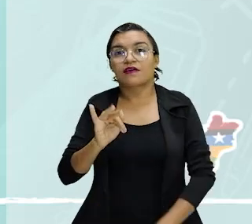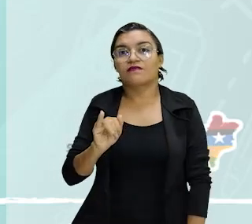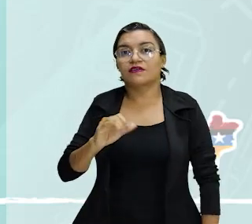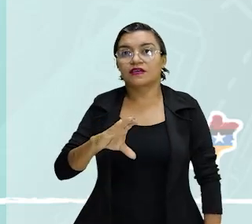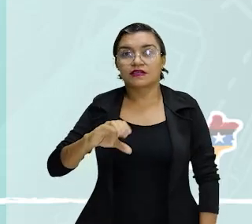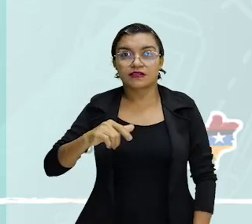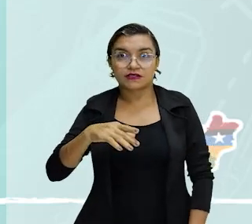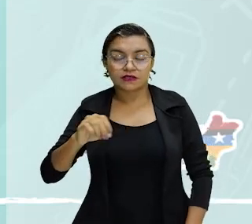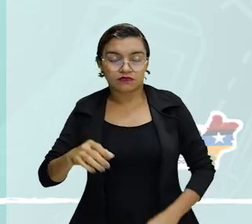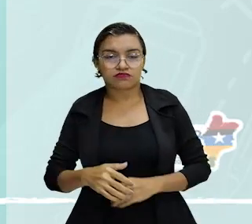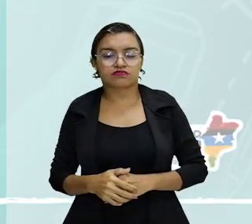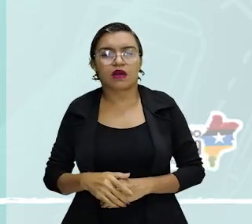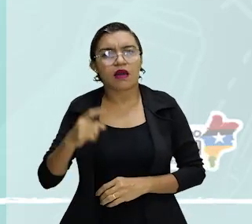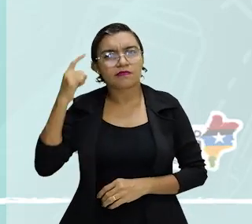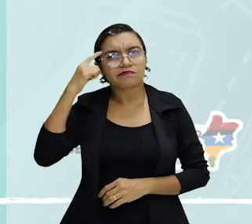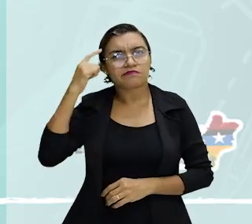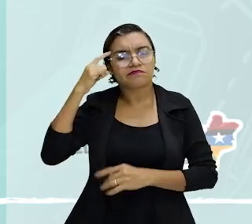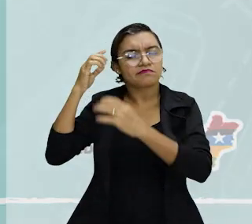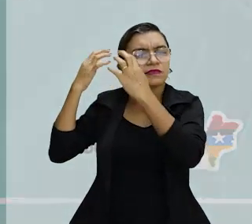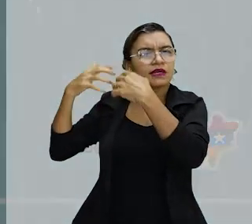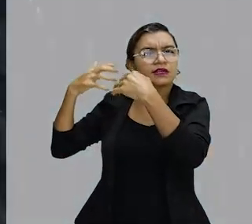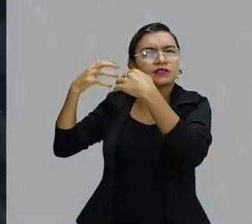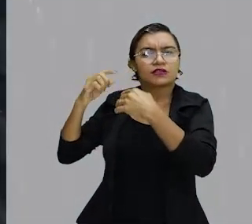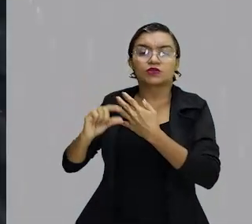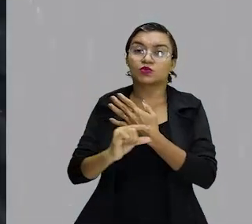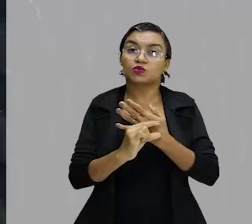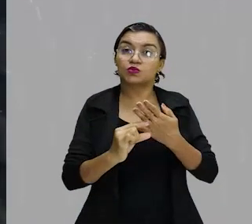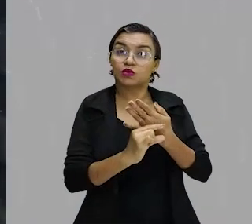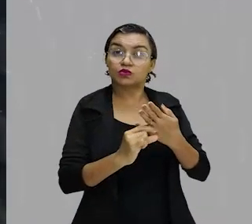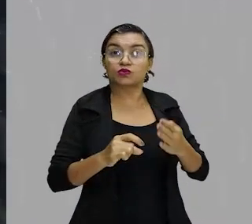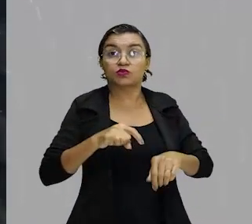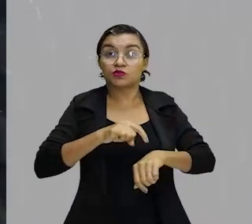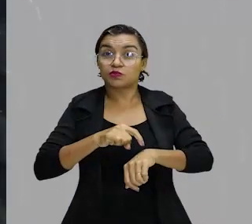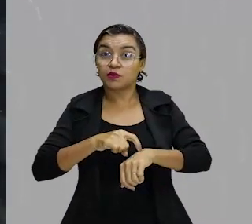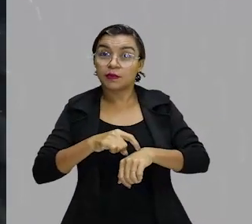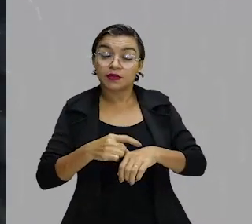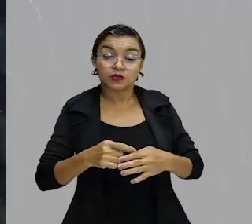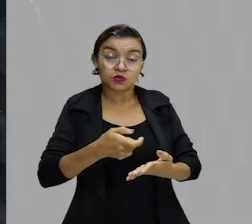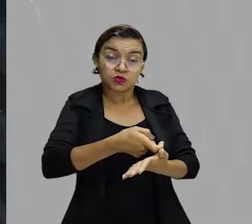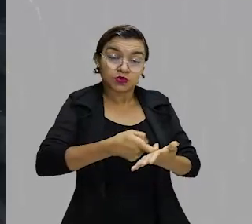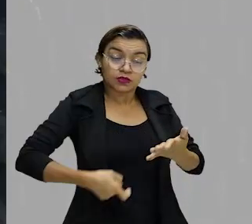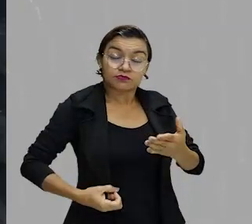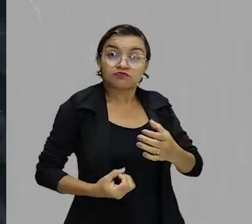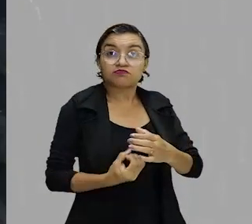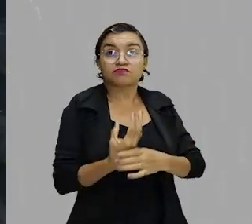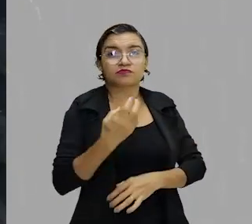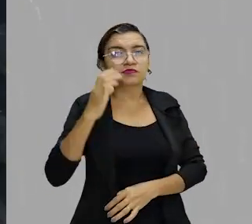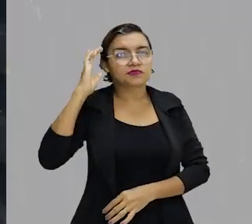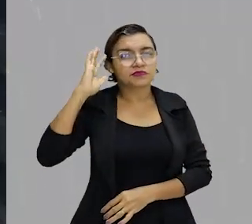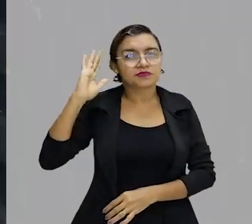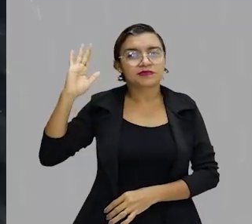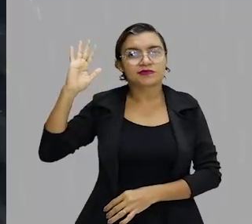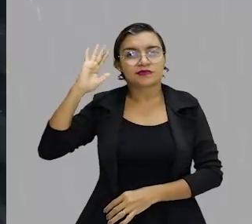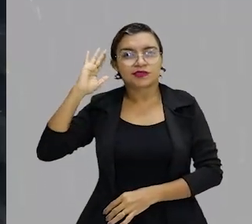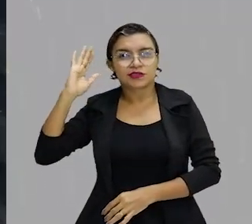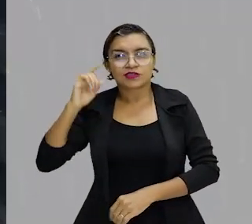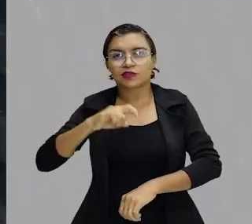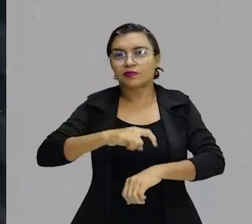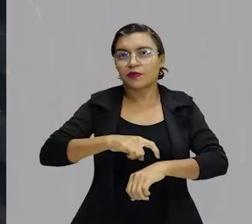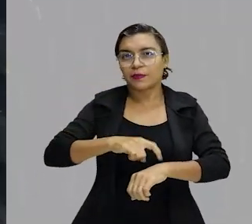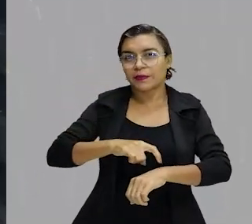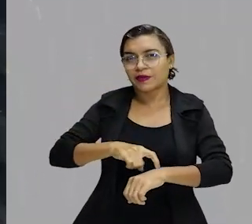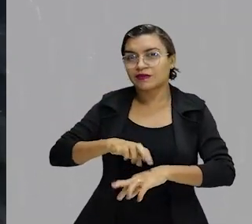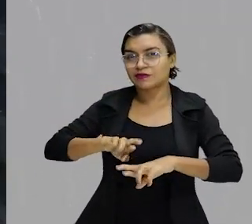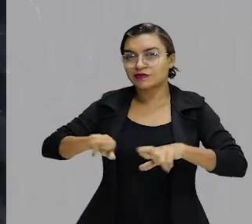a concepção da imaginação do autor. Quando ele vai produzir o texto, ele imagina diferentes situações. Os